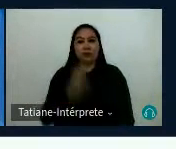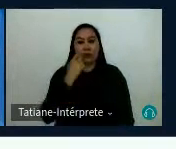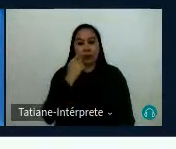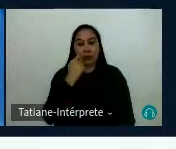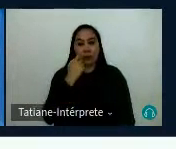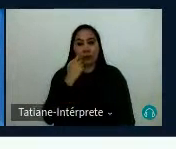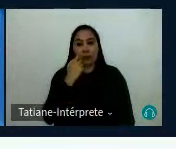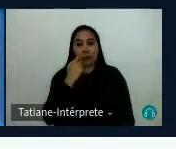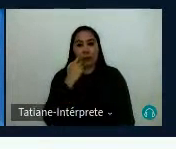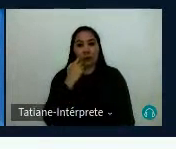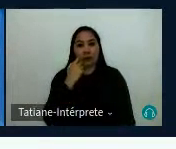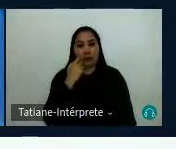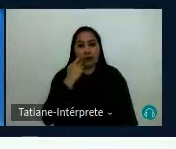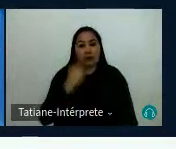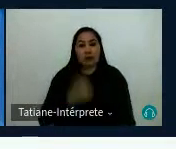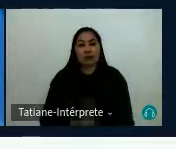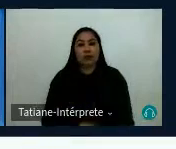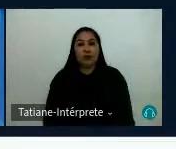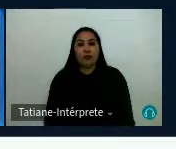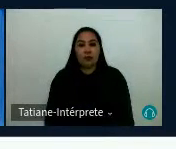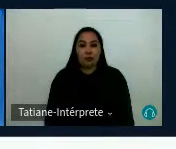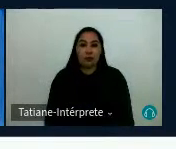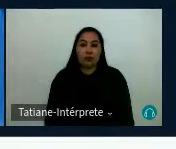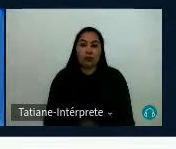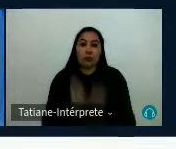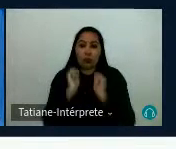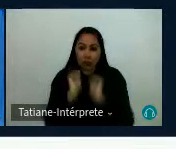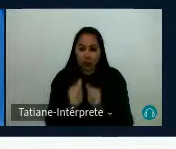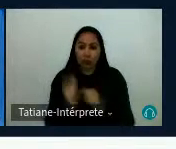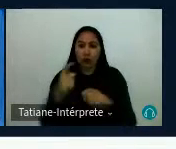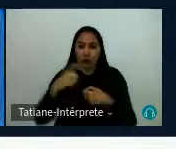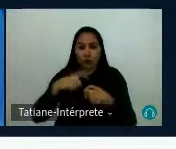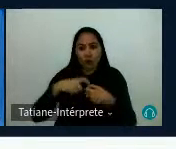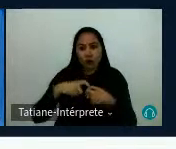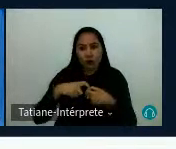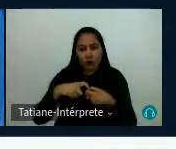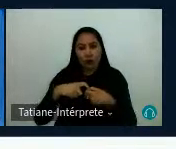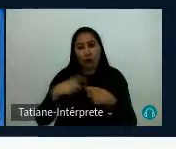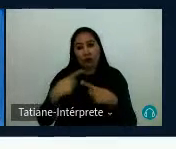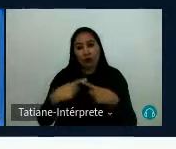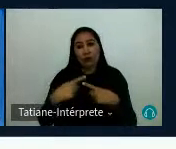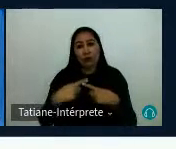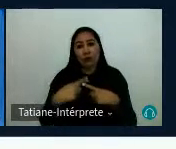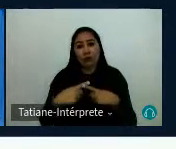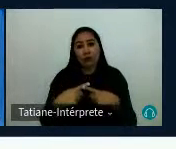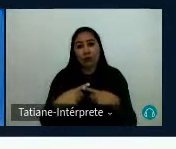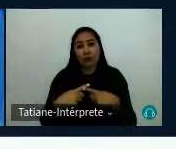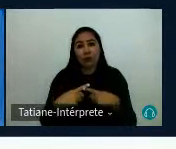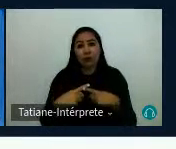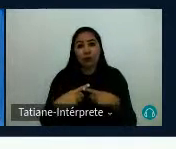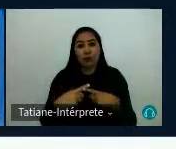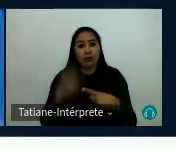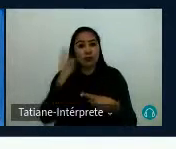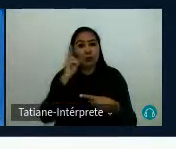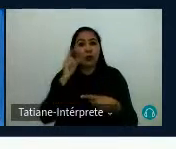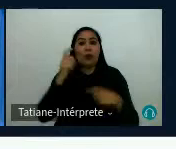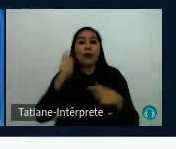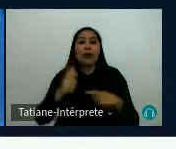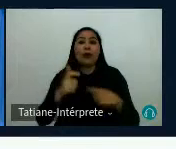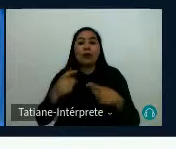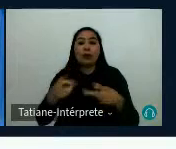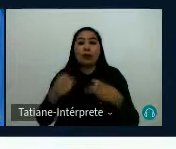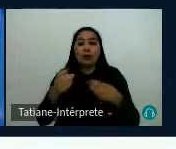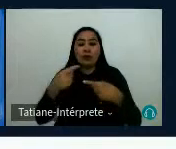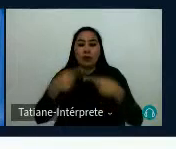Acho que não faz mal retomar, mesmo que eu não tenha certeza exatamente qual foi o ponto aqui que a gente percebeu que